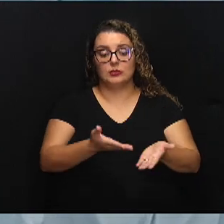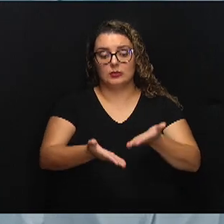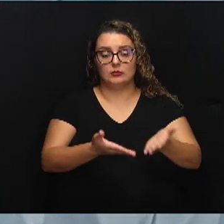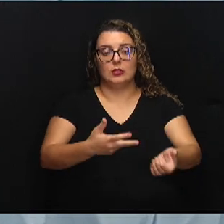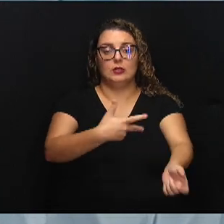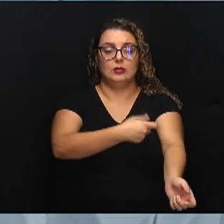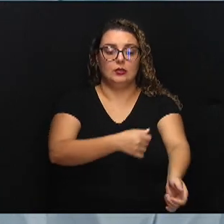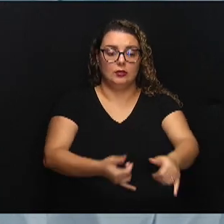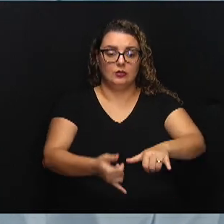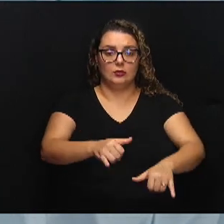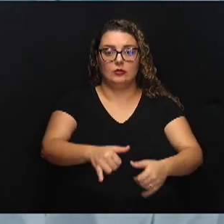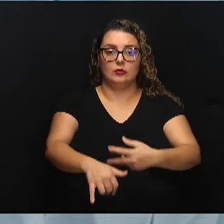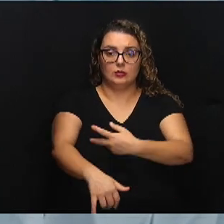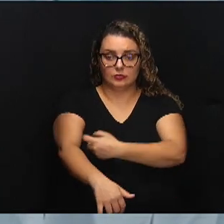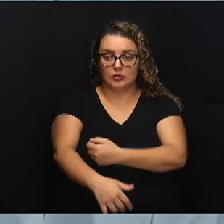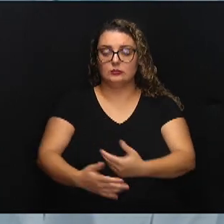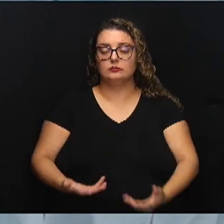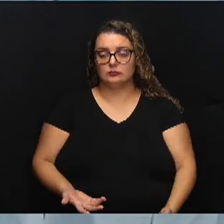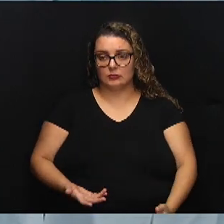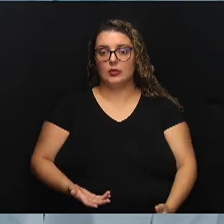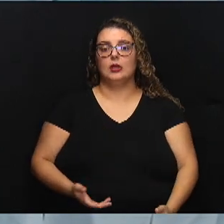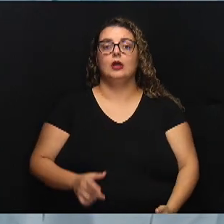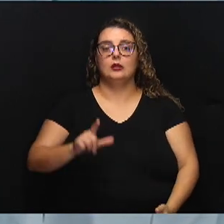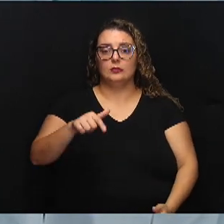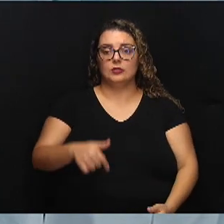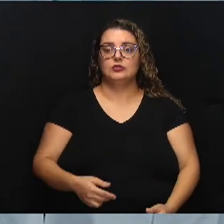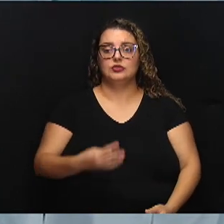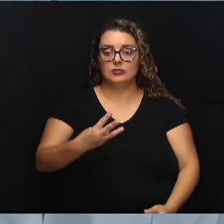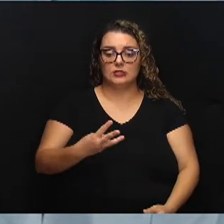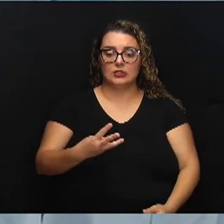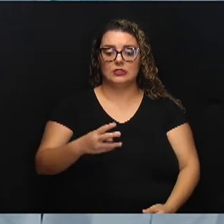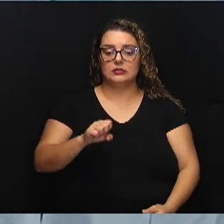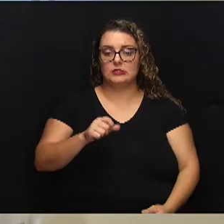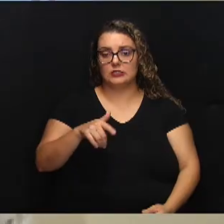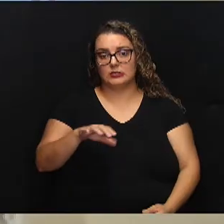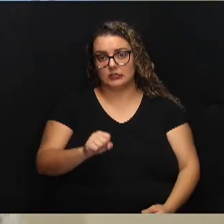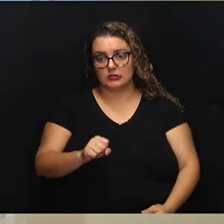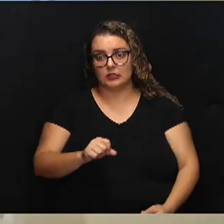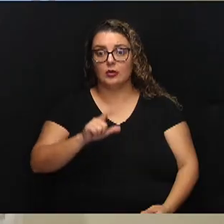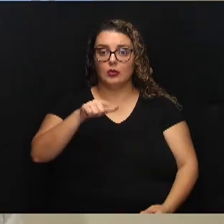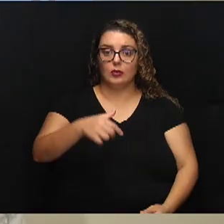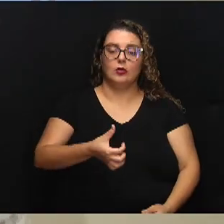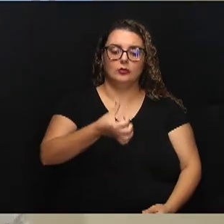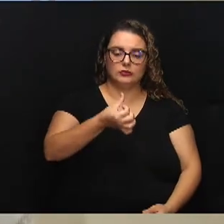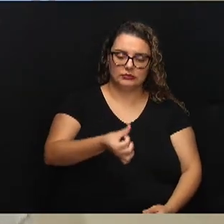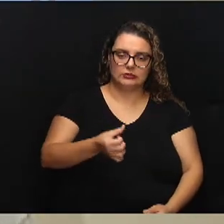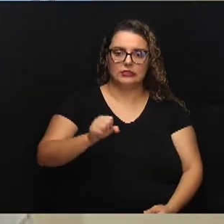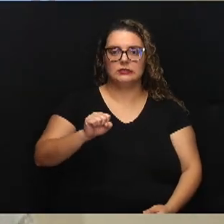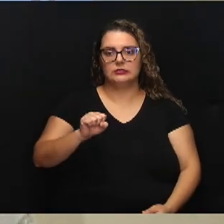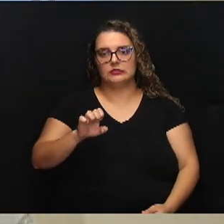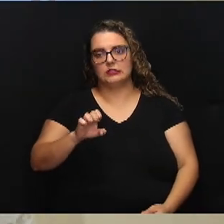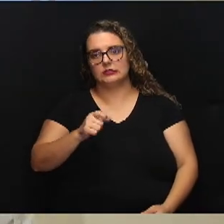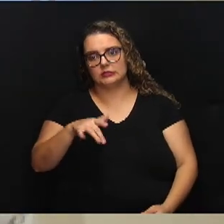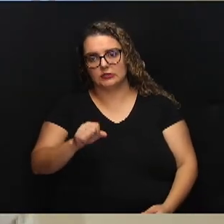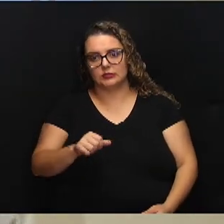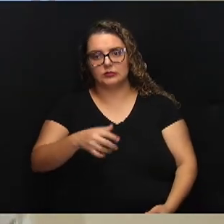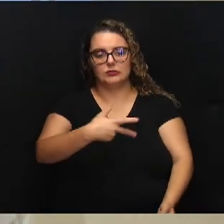faz a cirurgia após 3 sessões de quimioterapia ou após 6 sessões de